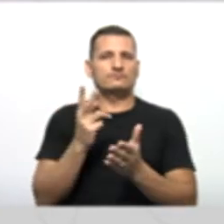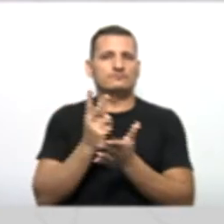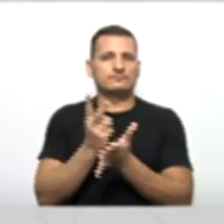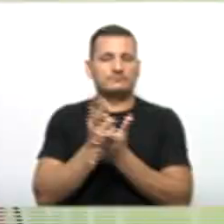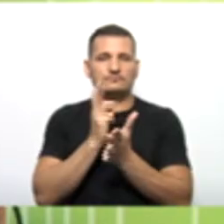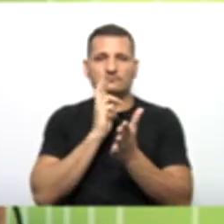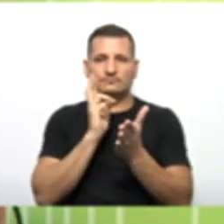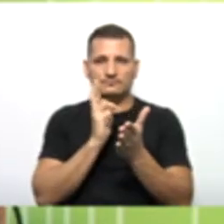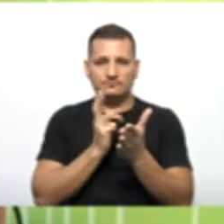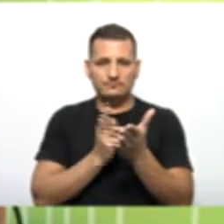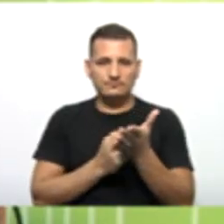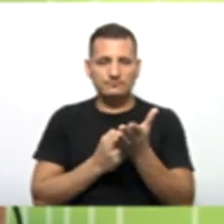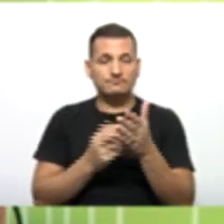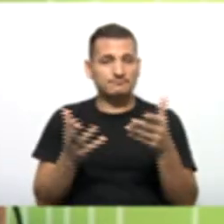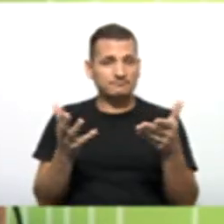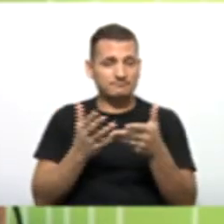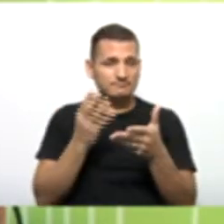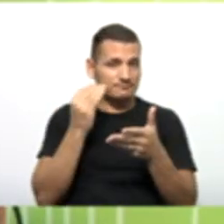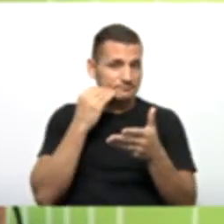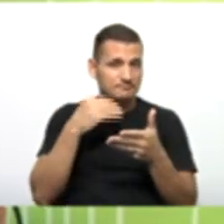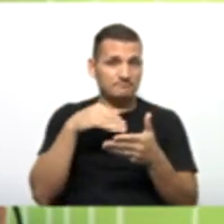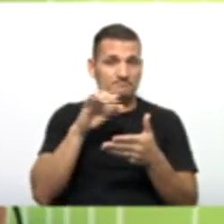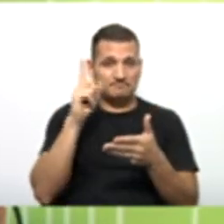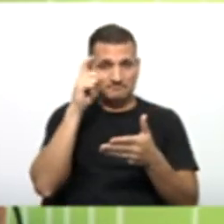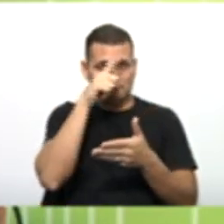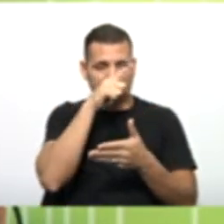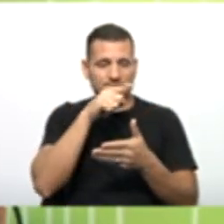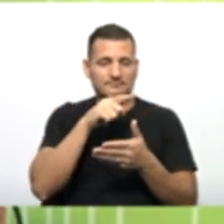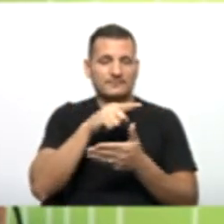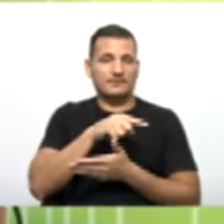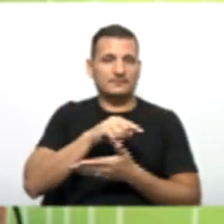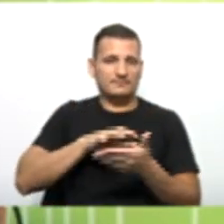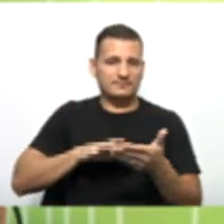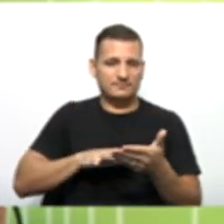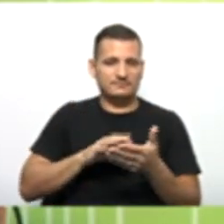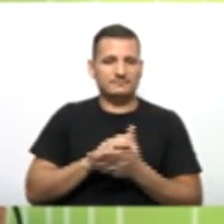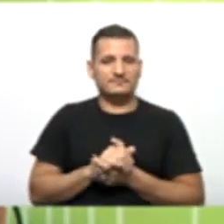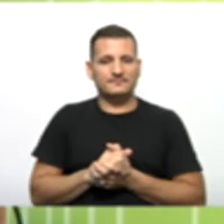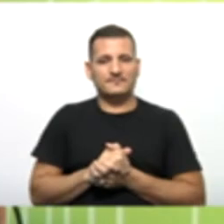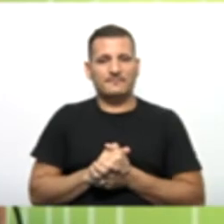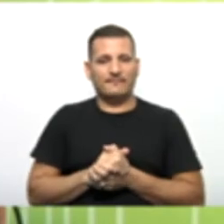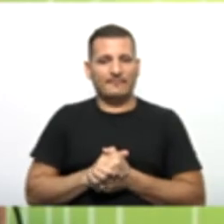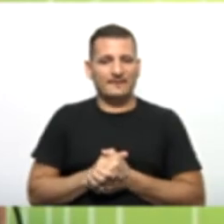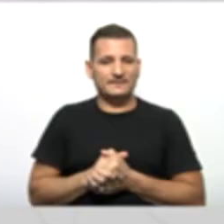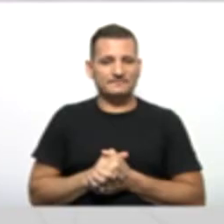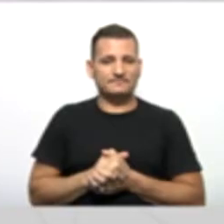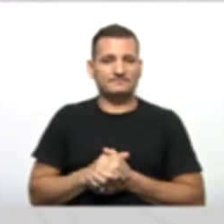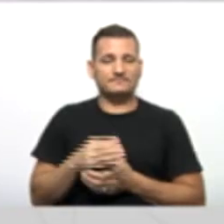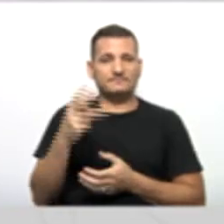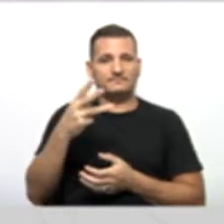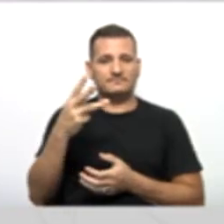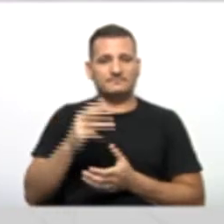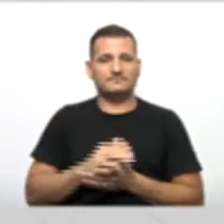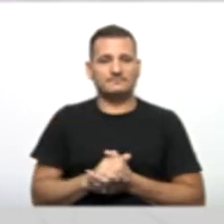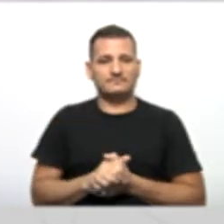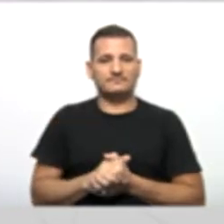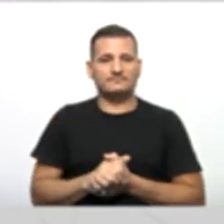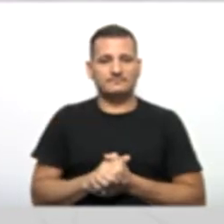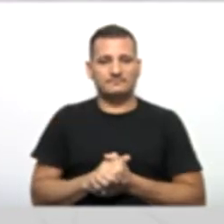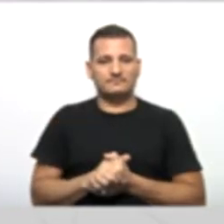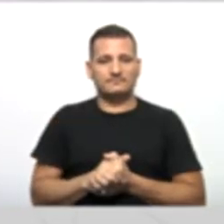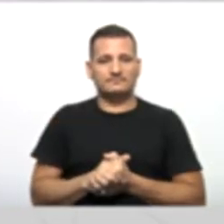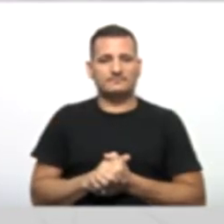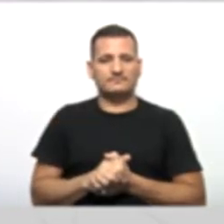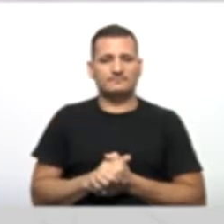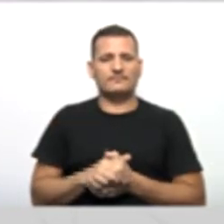fácil, vamos ver se vai ficando mais difícil agora as atividades, né, professor? Tá muito facinho por enquanto. Questão 3.